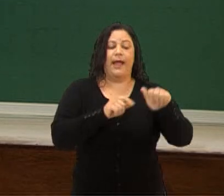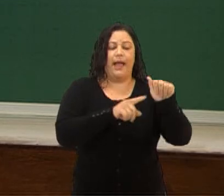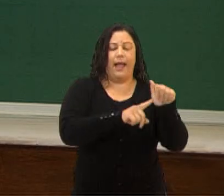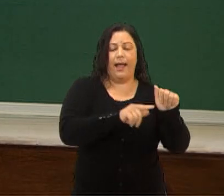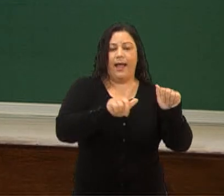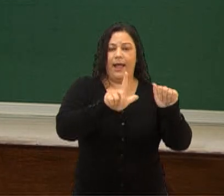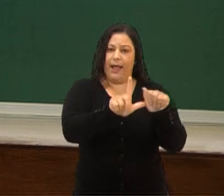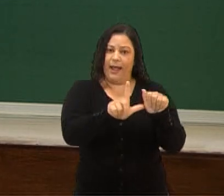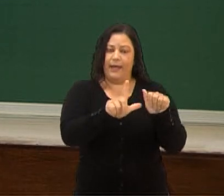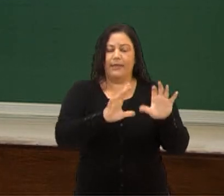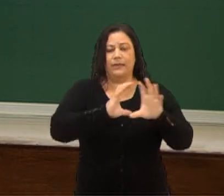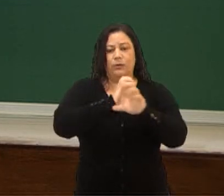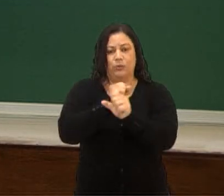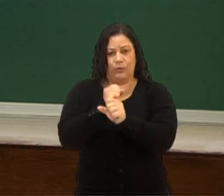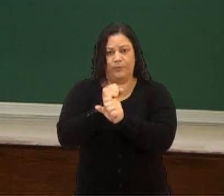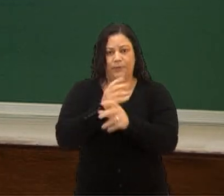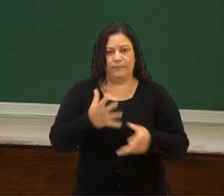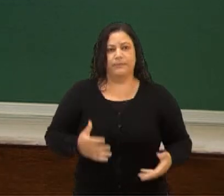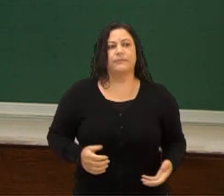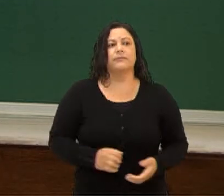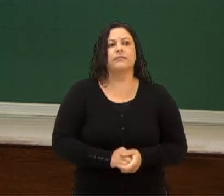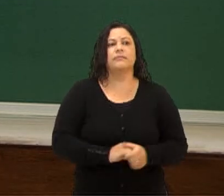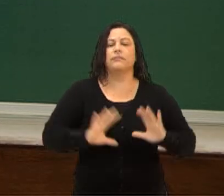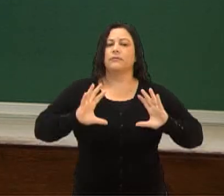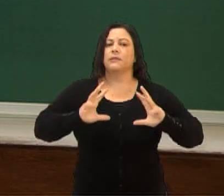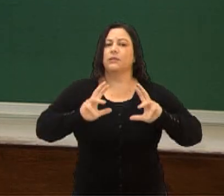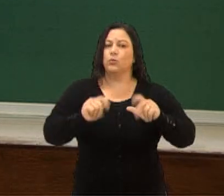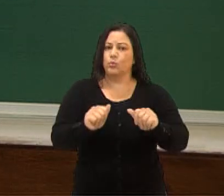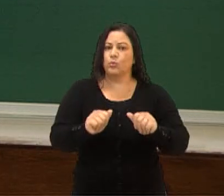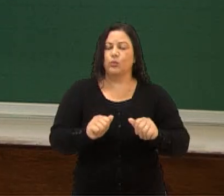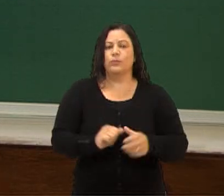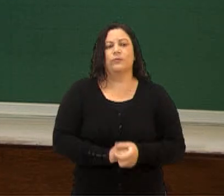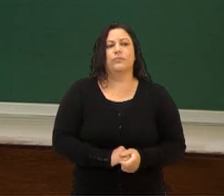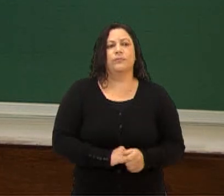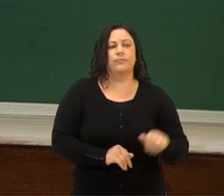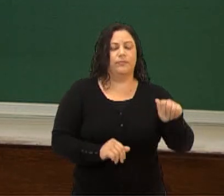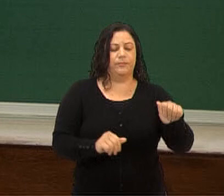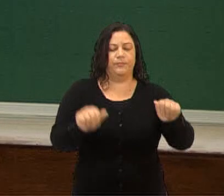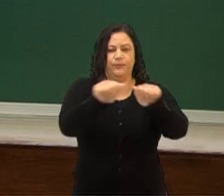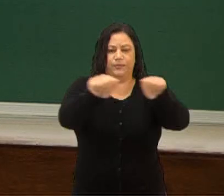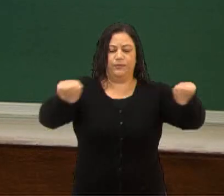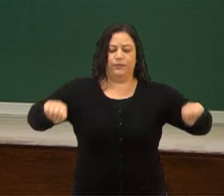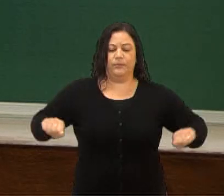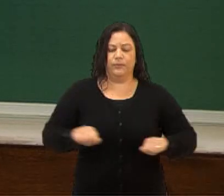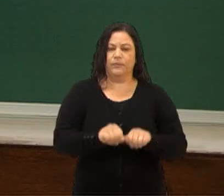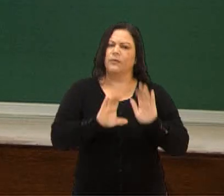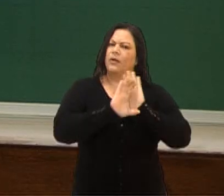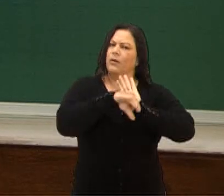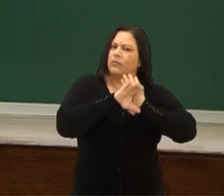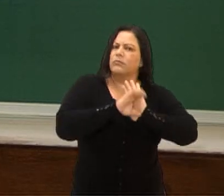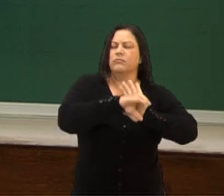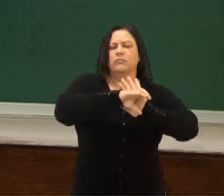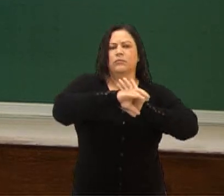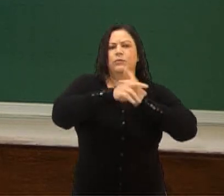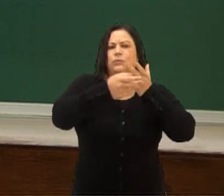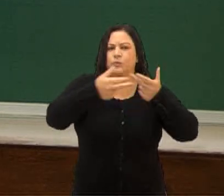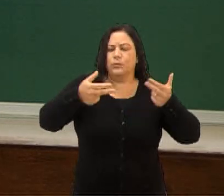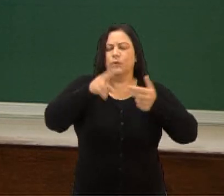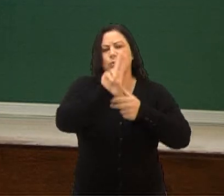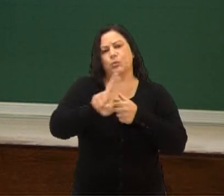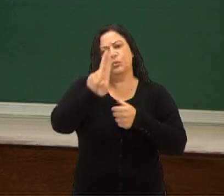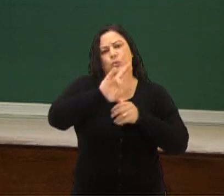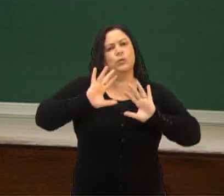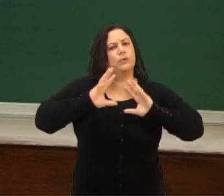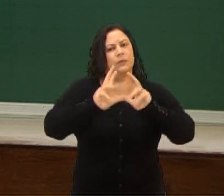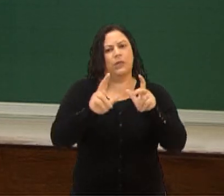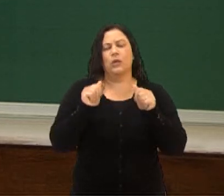das bases. Isso seria a área total. Isso aqui, a área da superfície de um prisma, é um conceito que serve para todos os prismas.